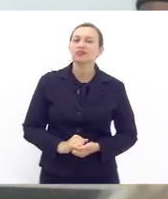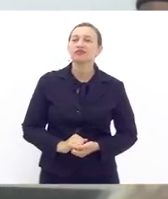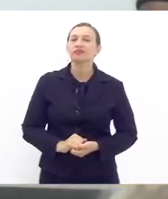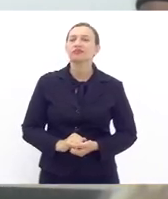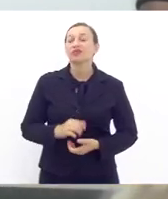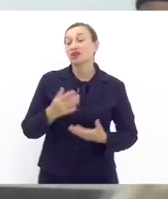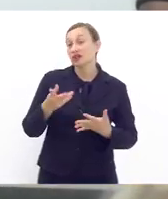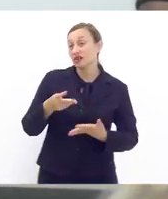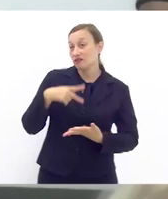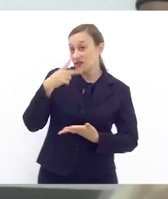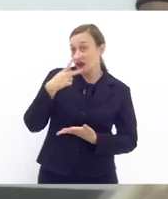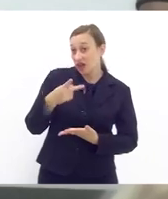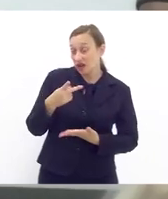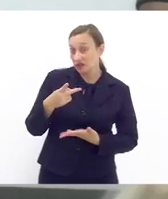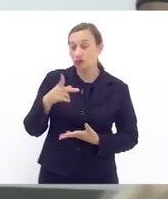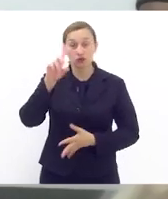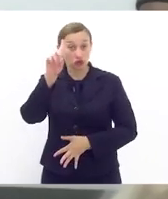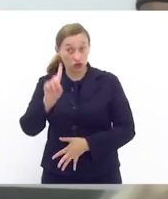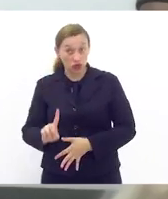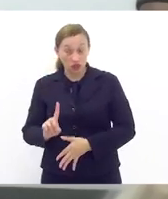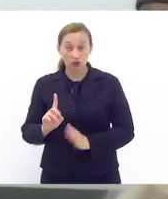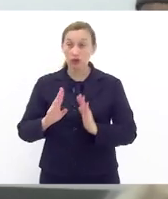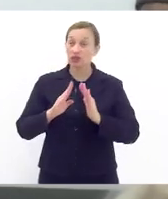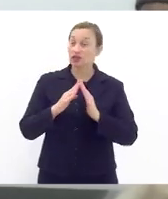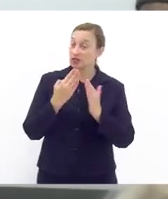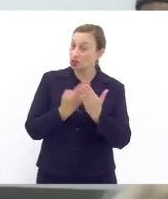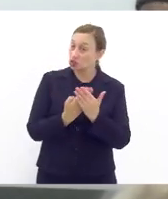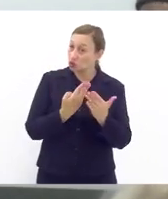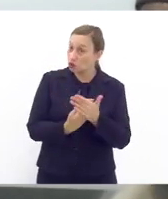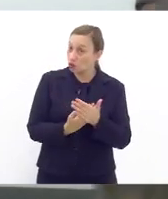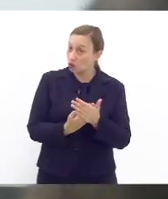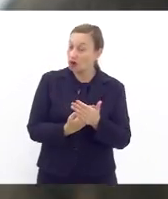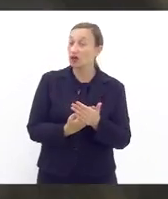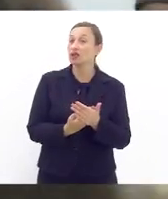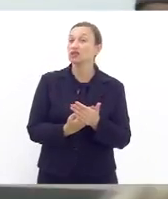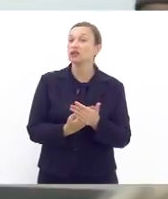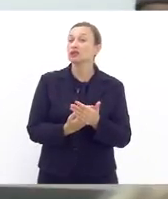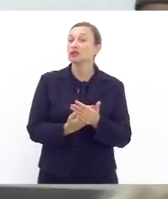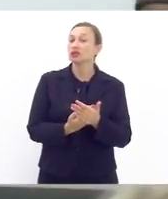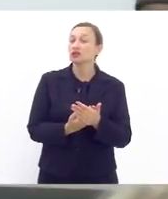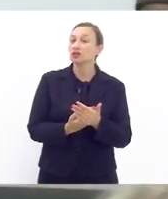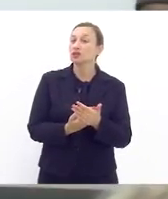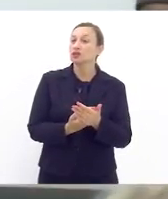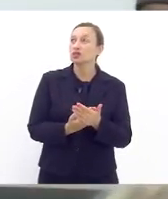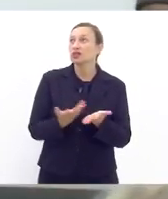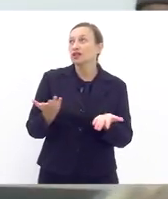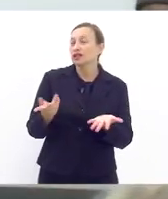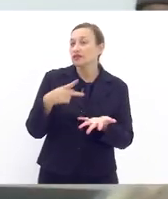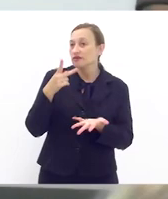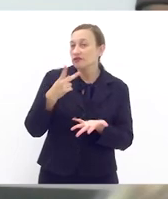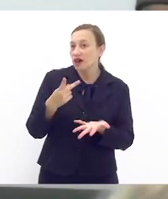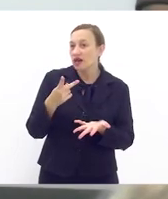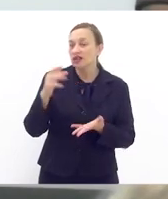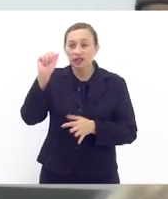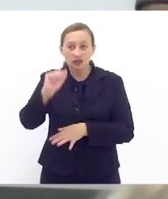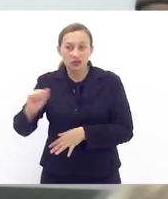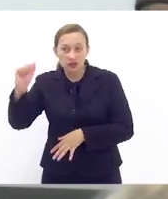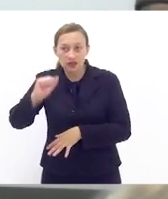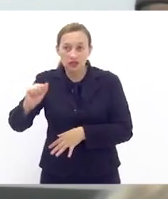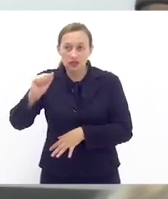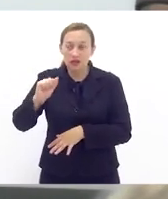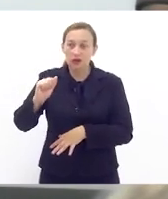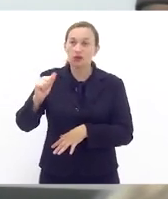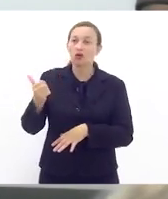efetivamente falando a respeito dos diretores escolares né que são aqueles que são a gente costumam dizer na associação que são os